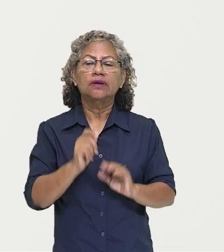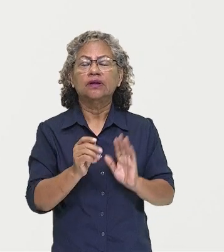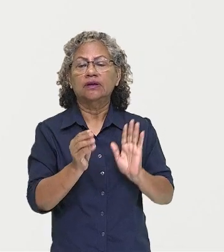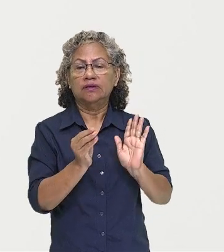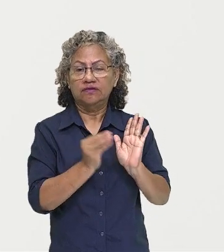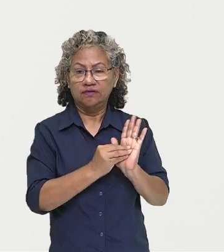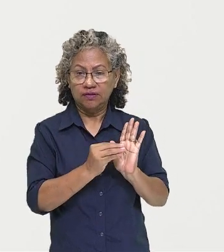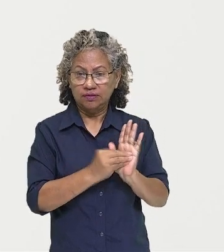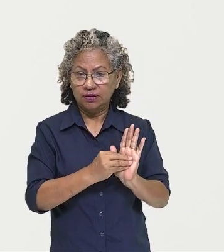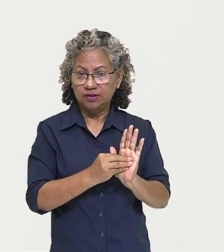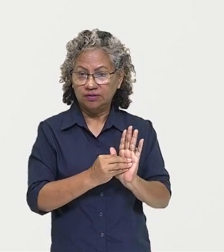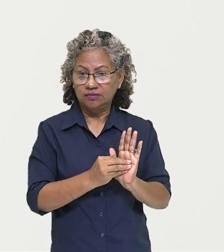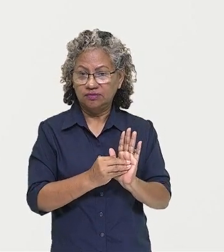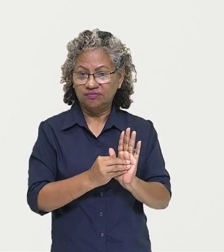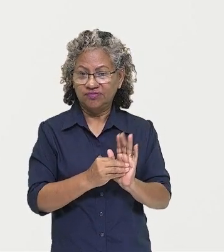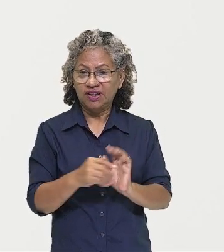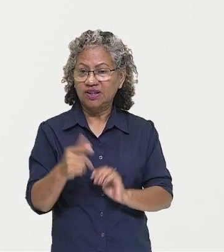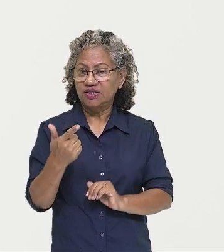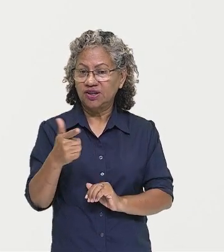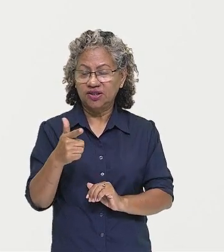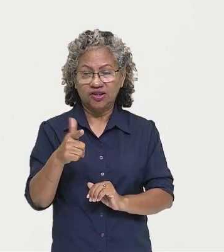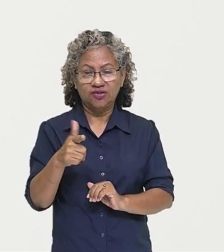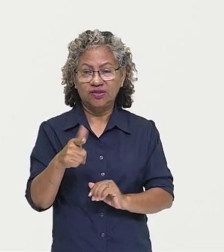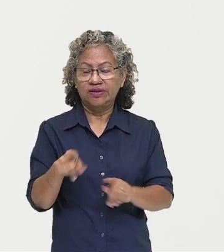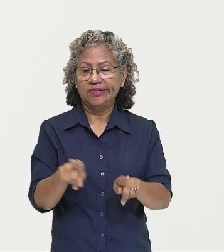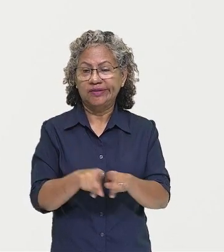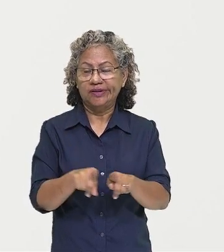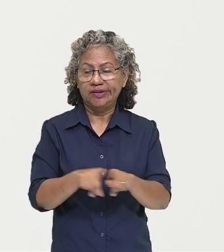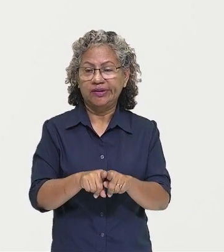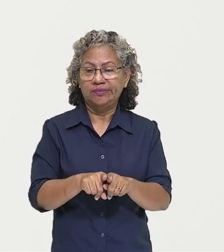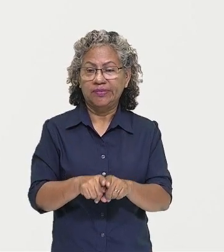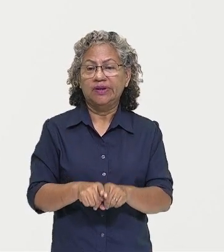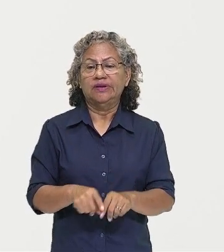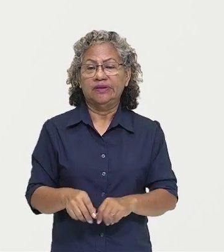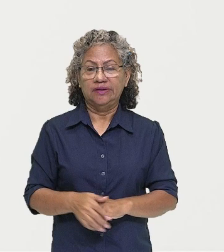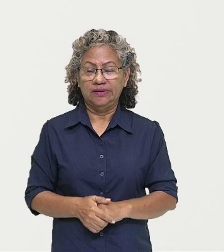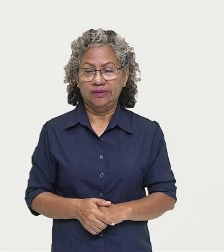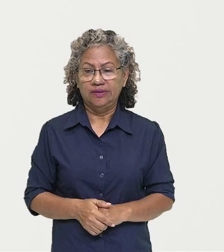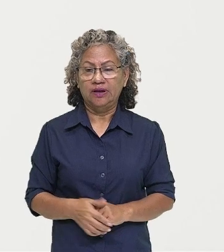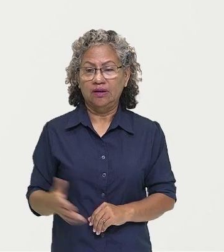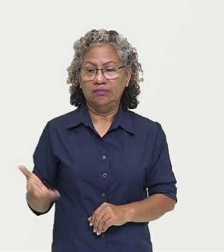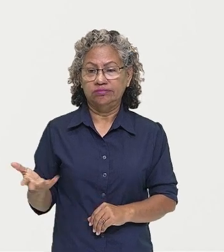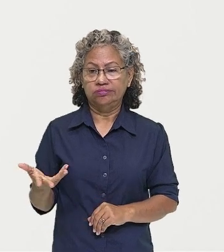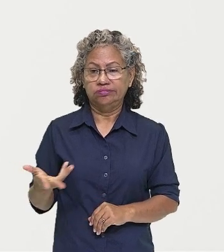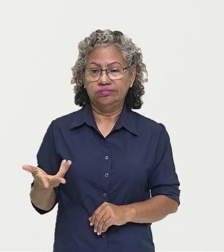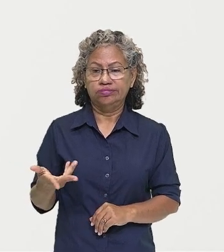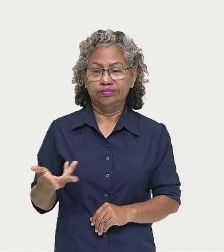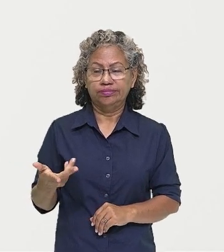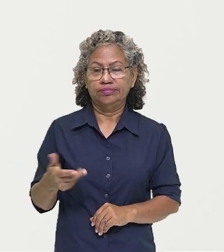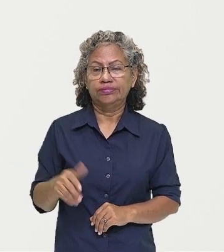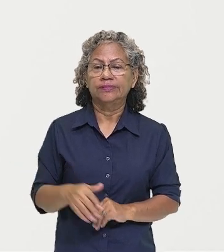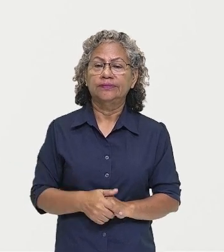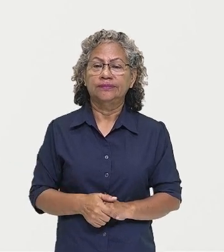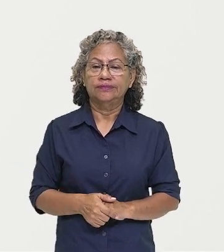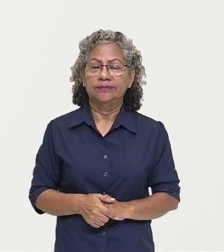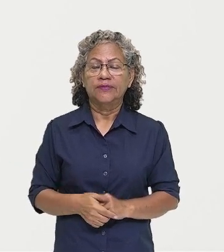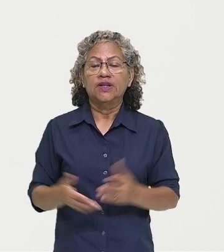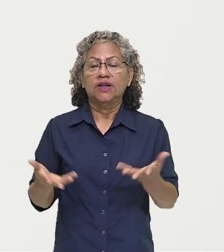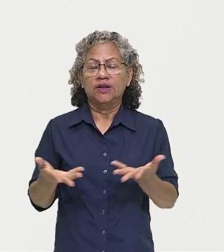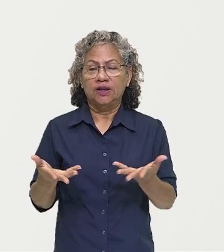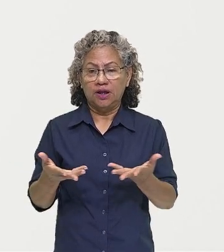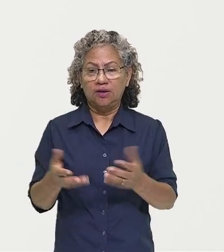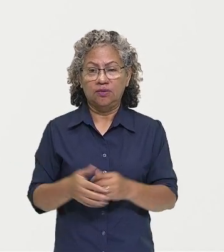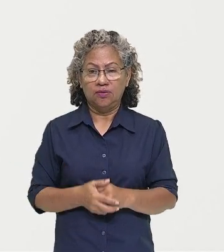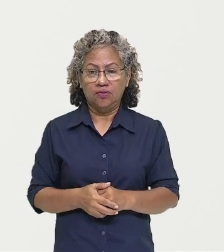não temos quem? Também a aceleração. Para resolver